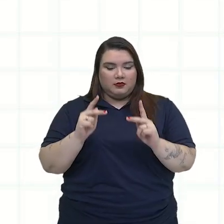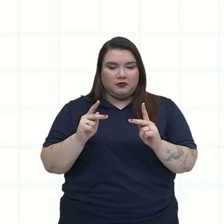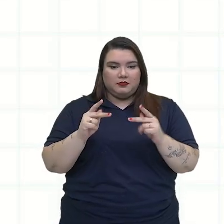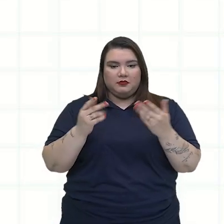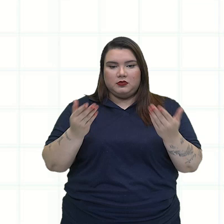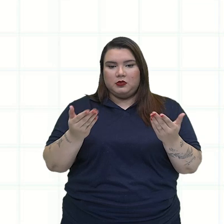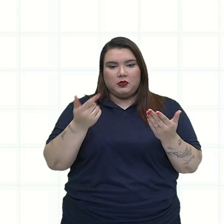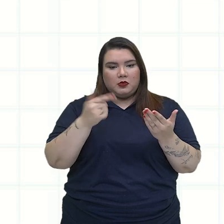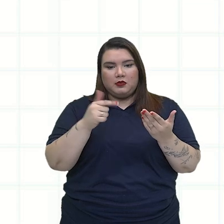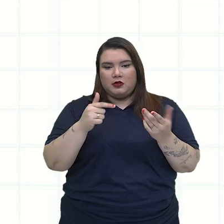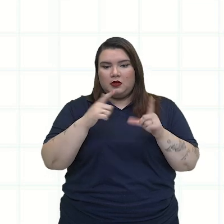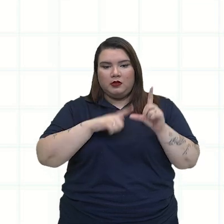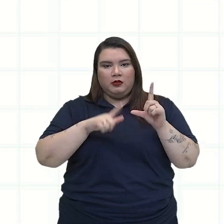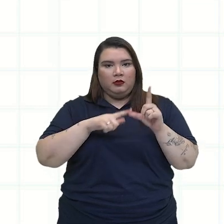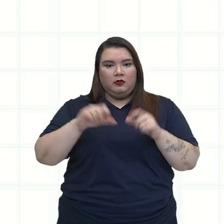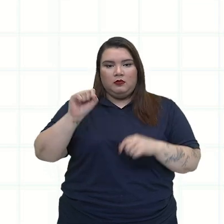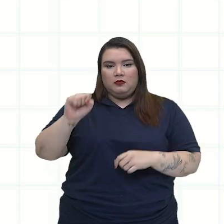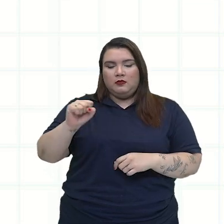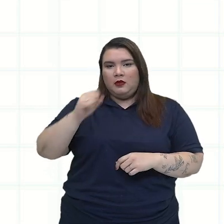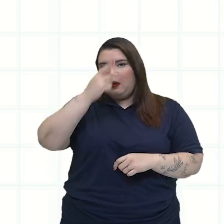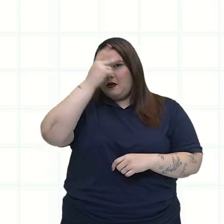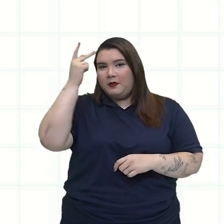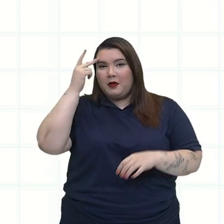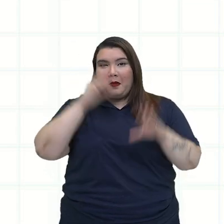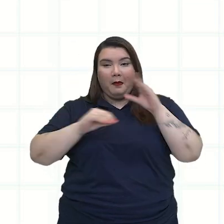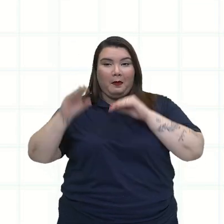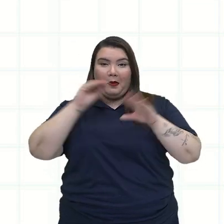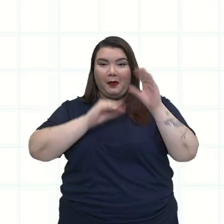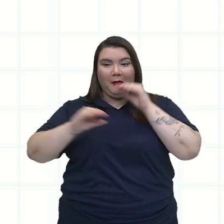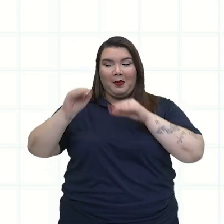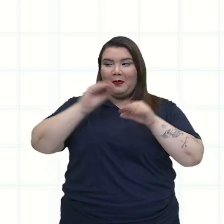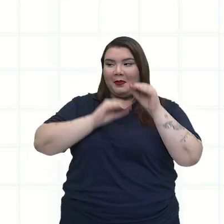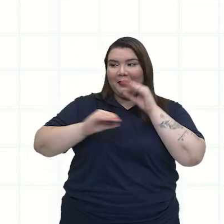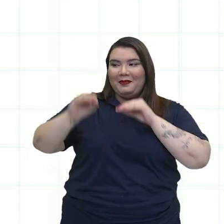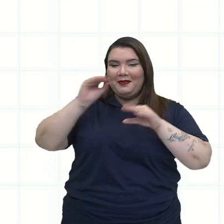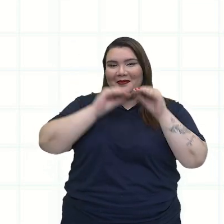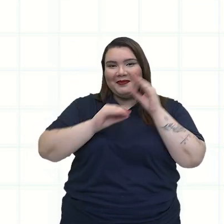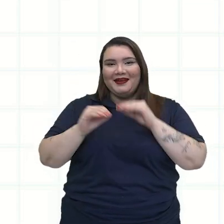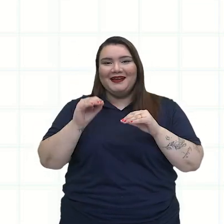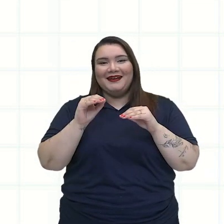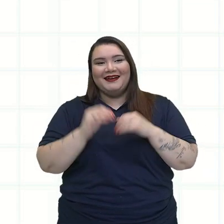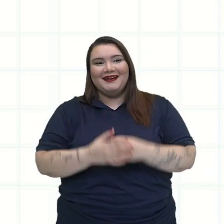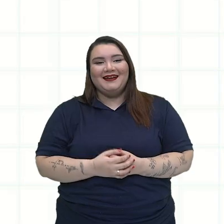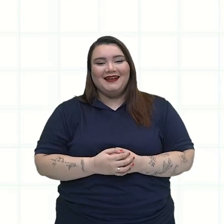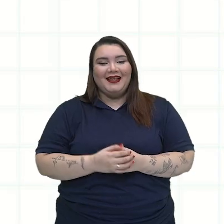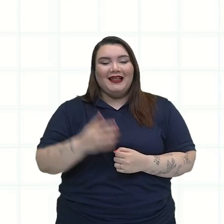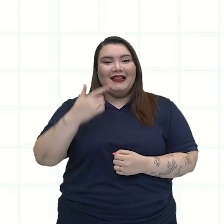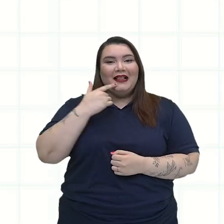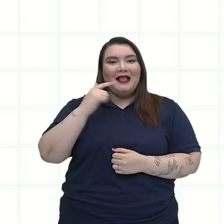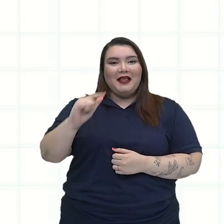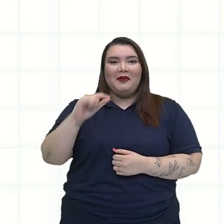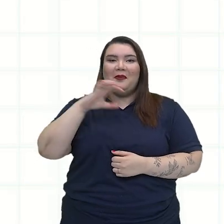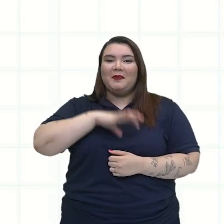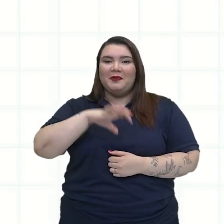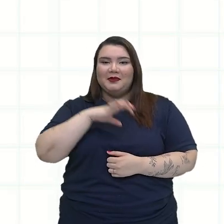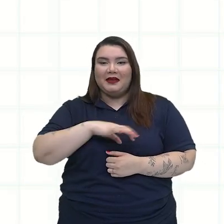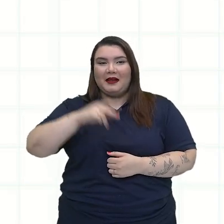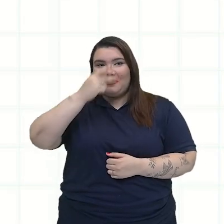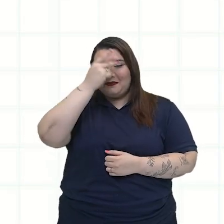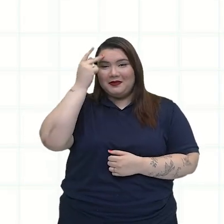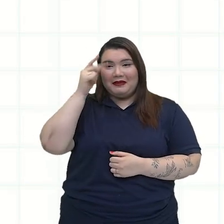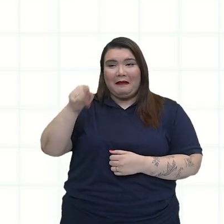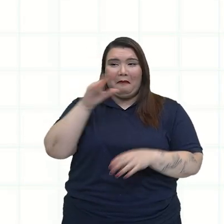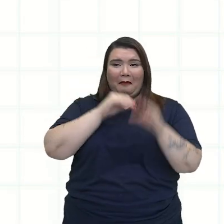você não vai ver aqui, ó, aquela pessoa que fala muito, tagarela, né? Na língua portuguesa, é falar demais,